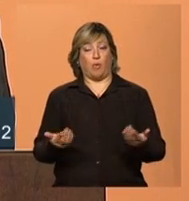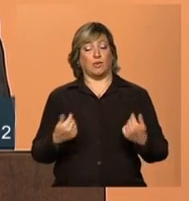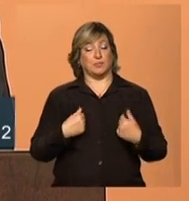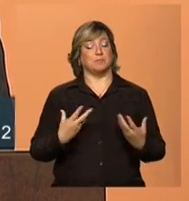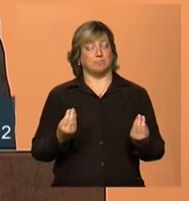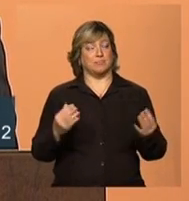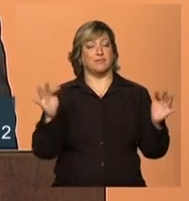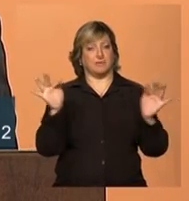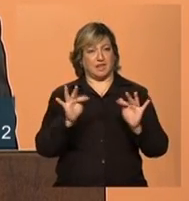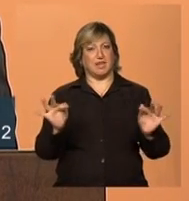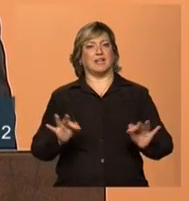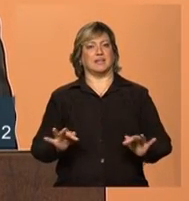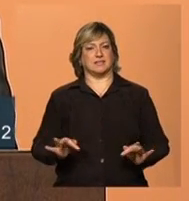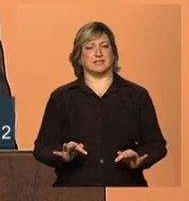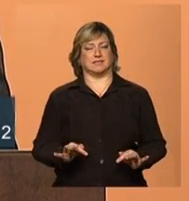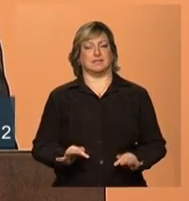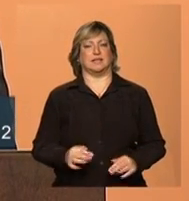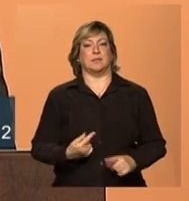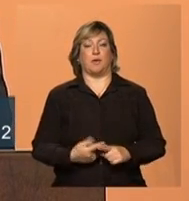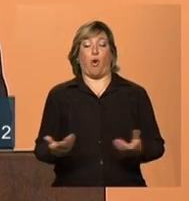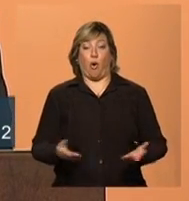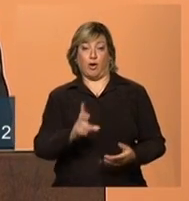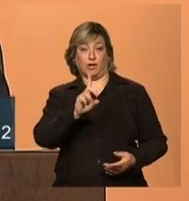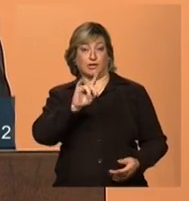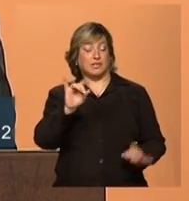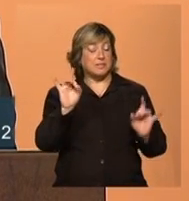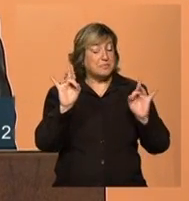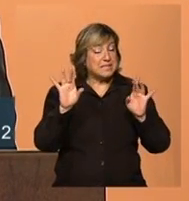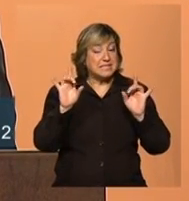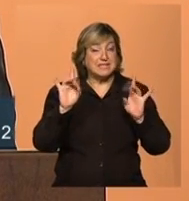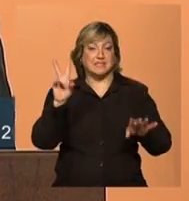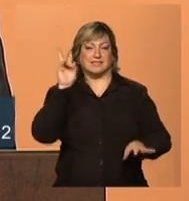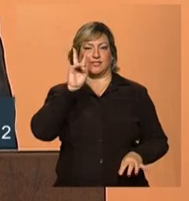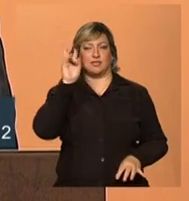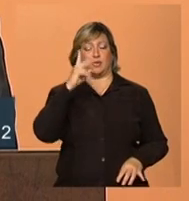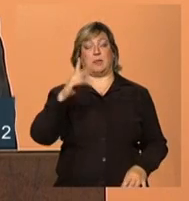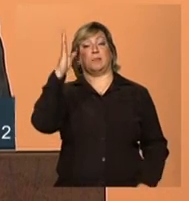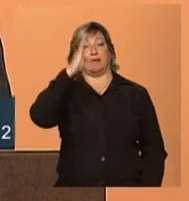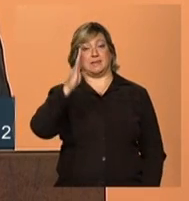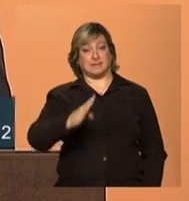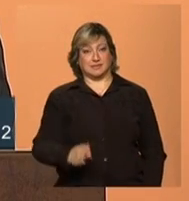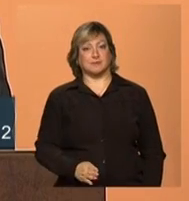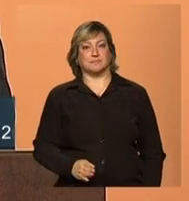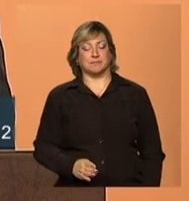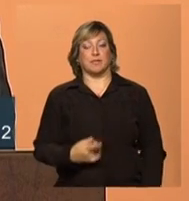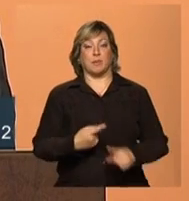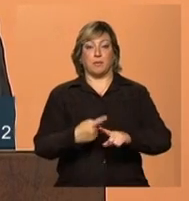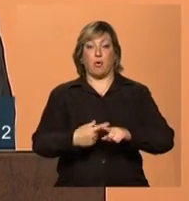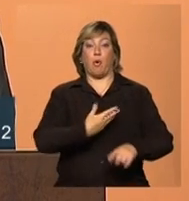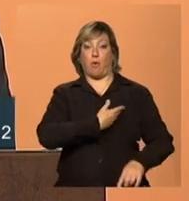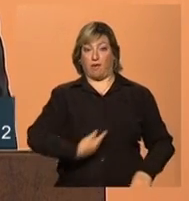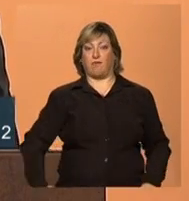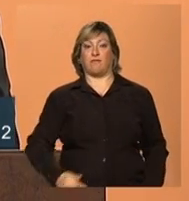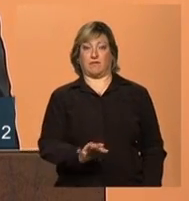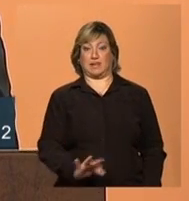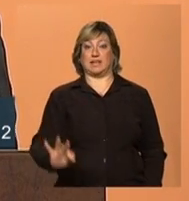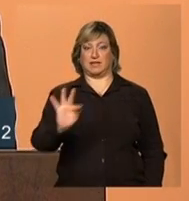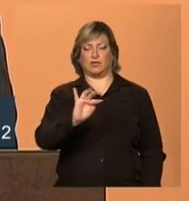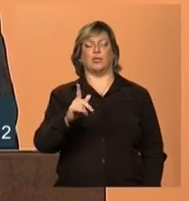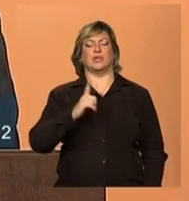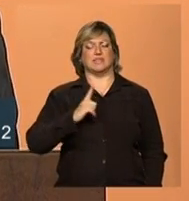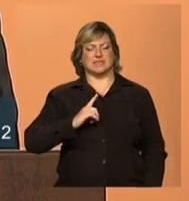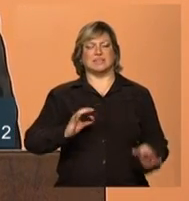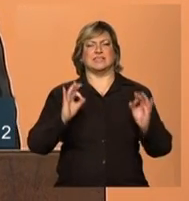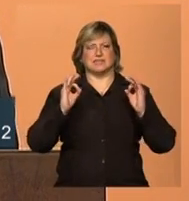feliz, sem dúvida nenhuma, é um dia histórico para o Brasil. O governo federal, eu tenho